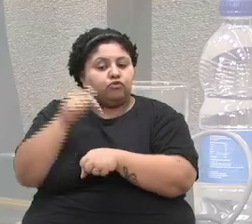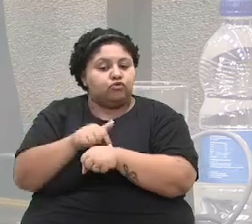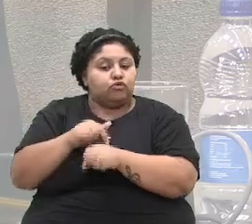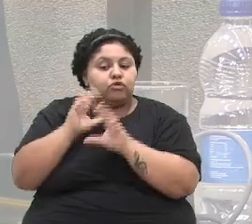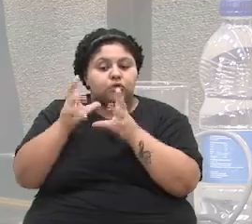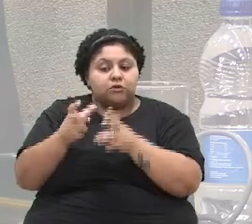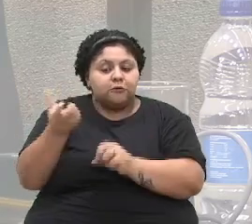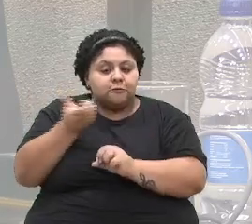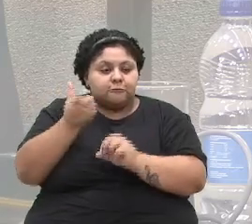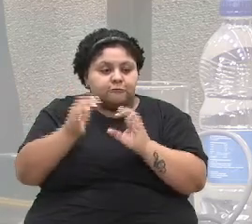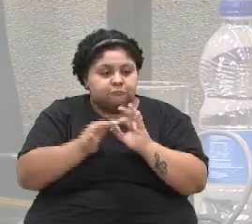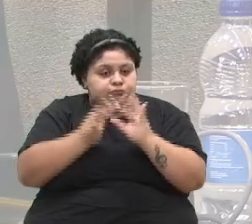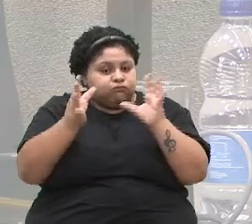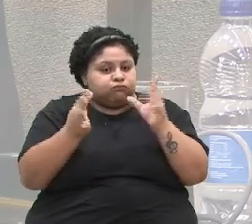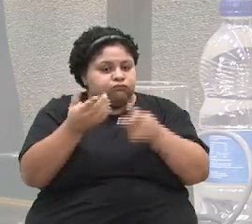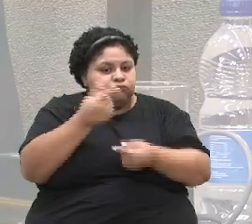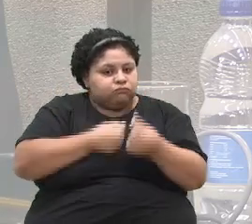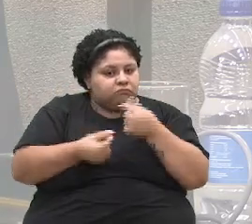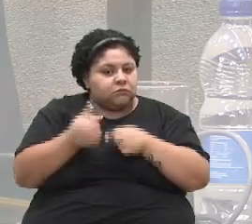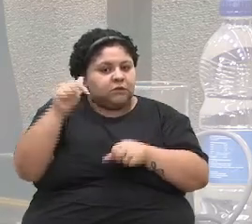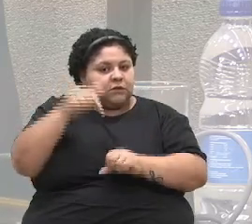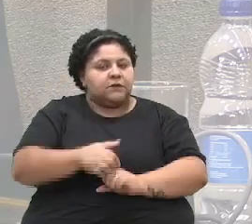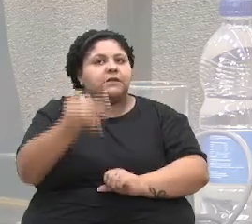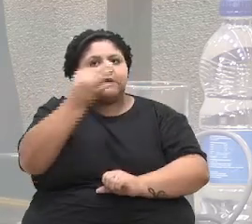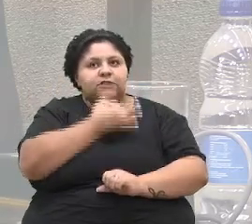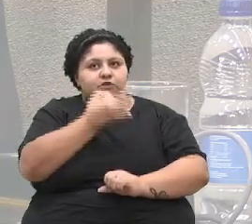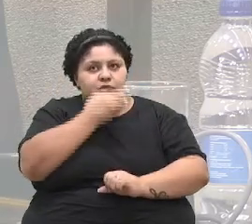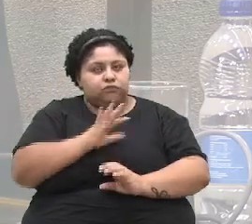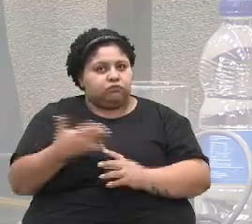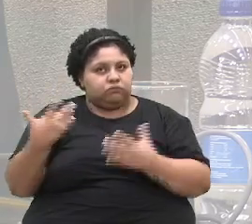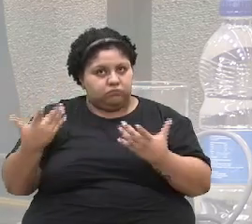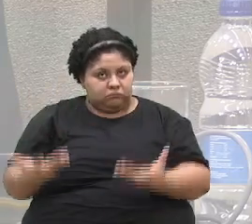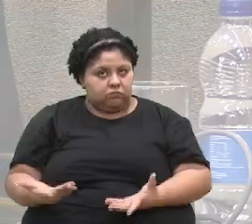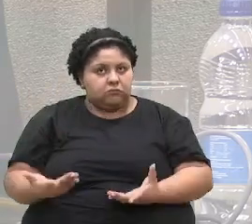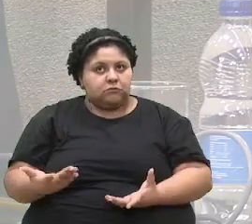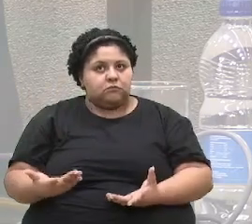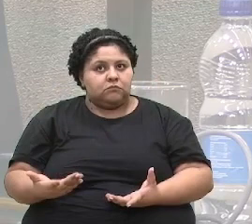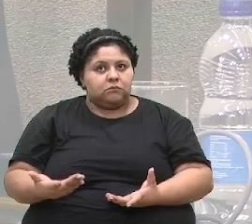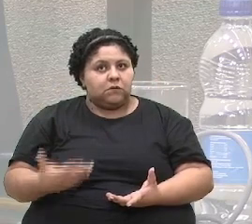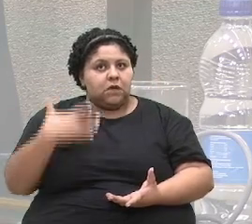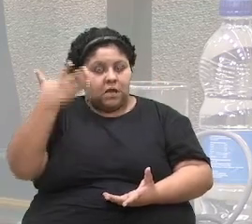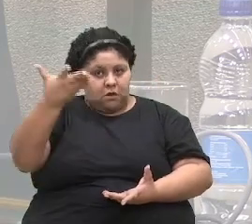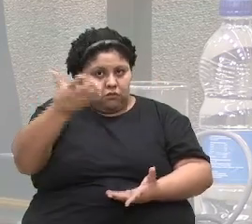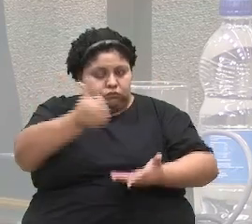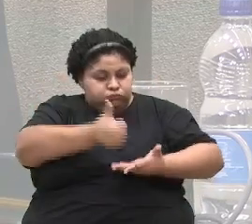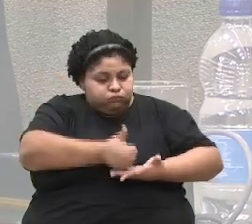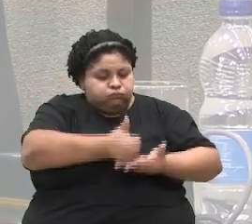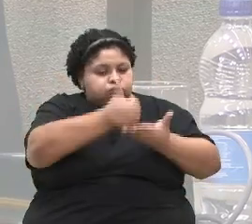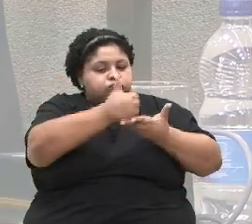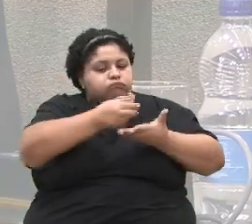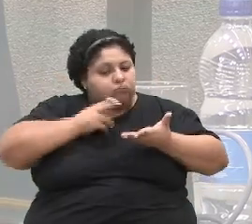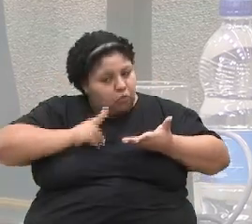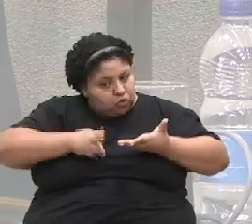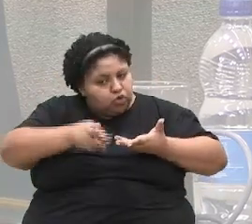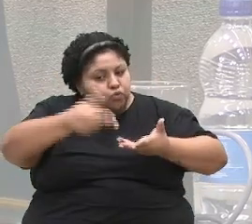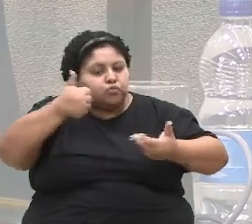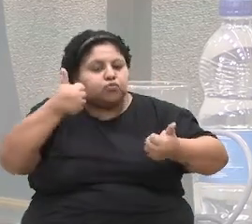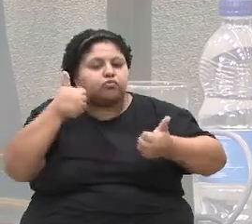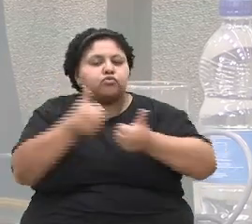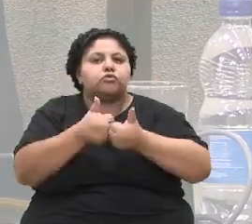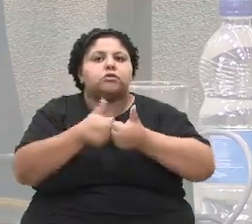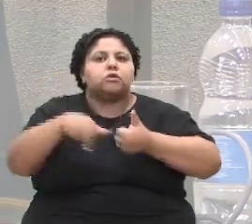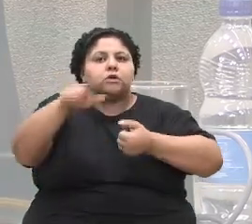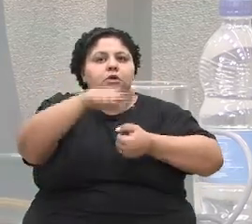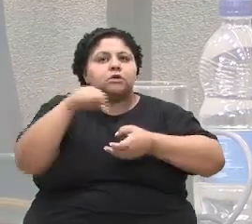a liberdade econômica em Caxias do Sul. Então, eu lhe dou forças, né? Que siga nessa luta para que a